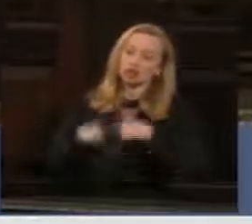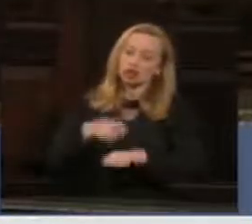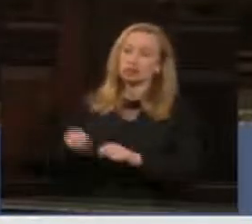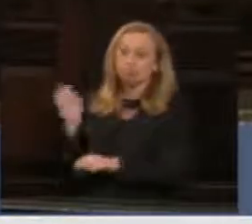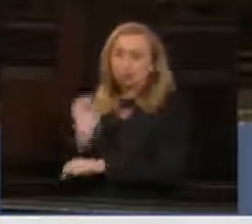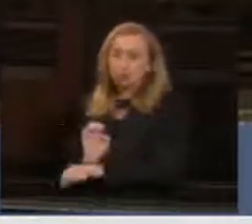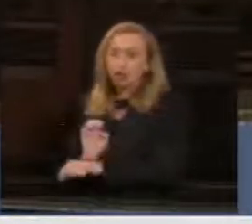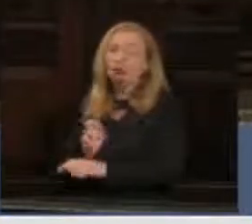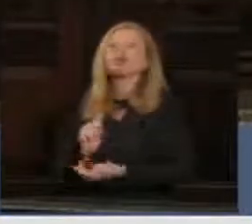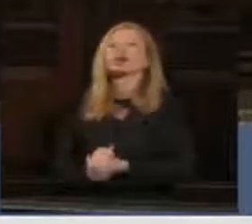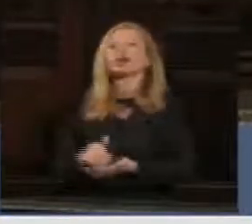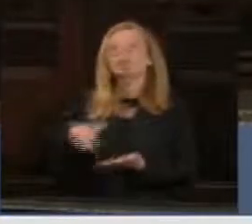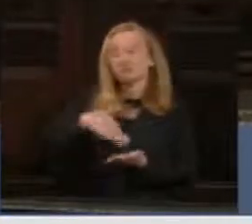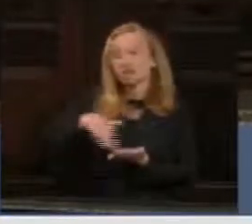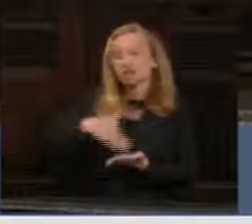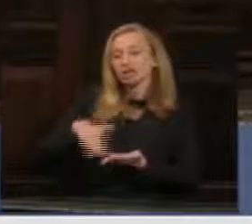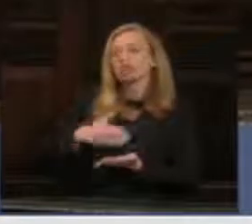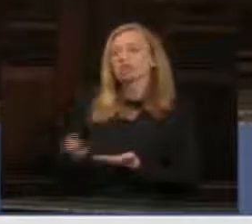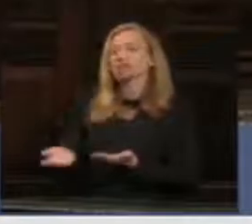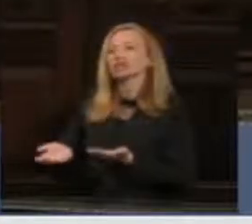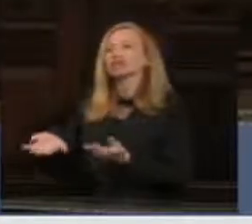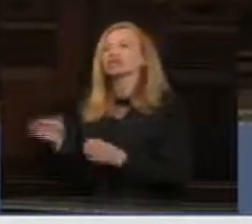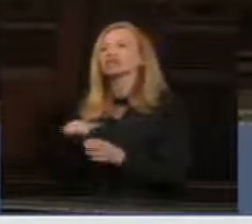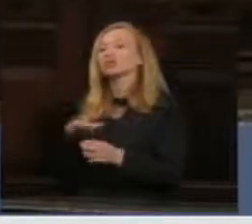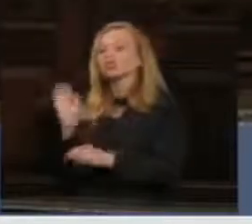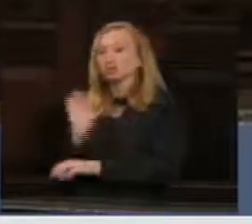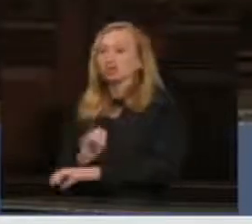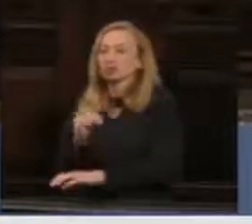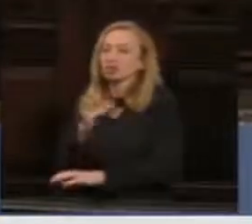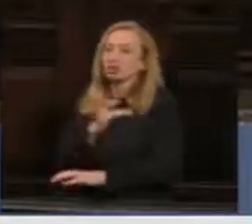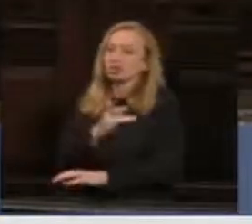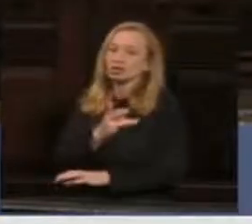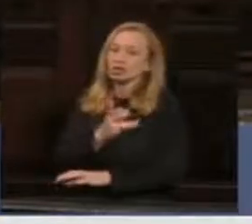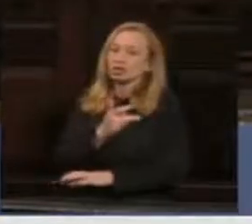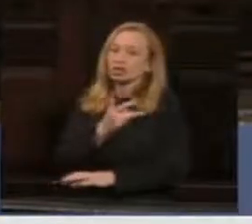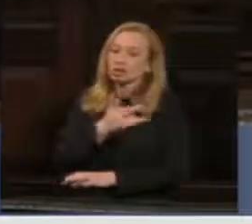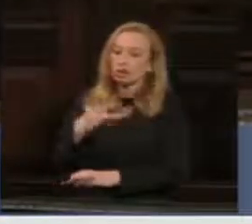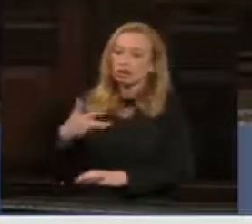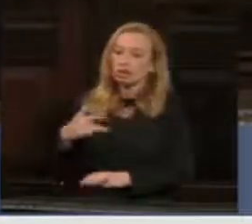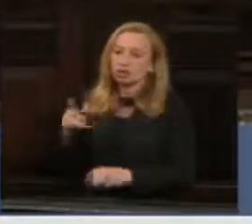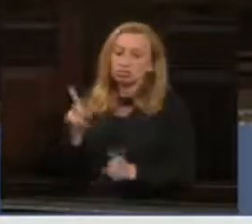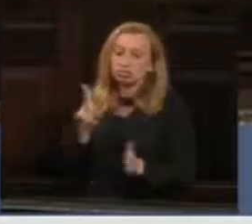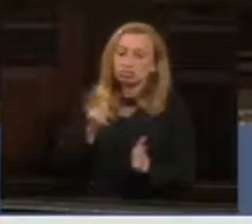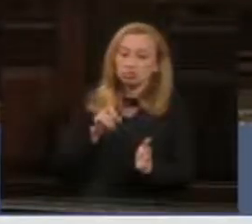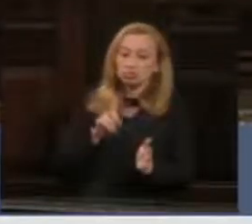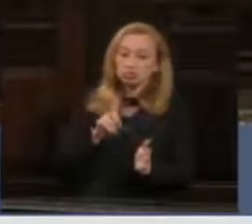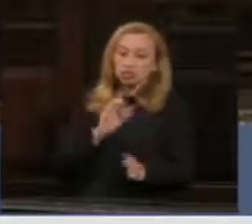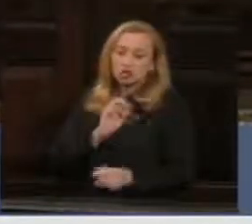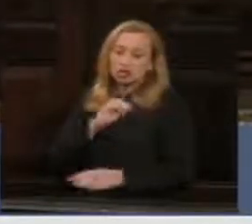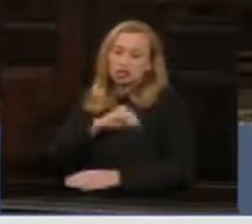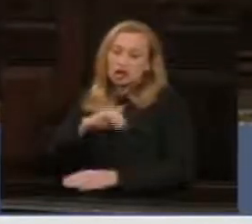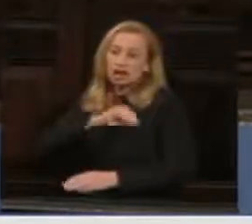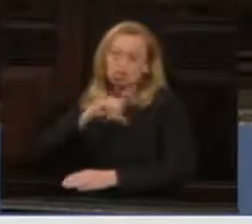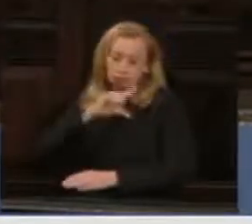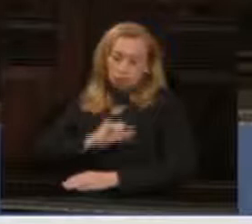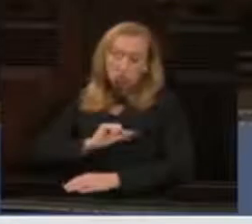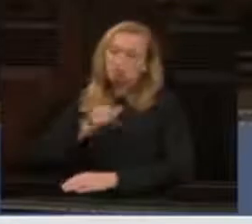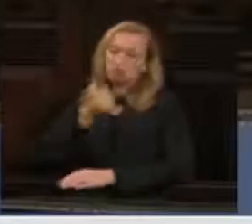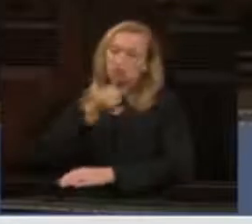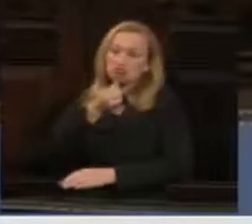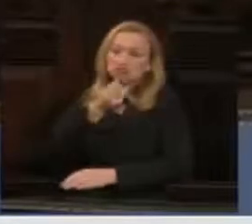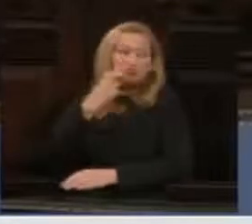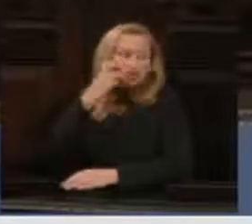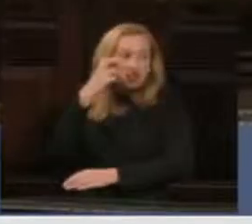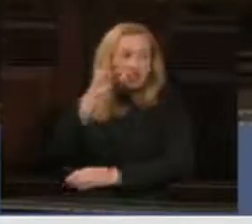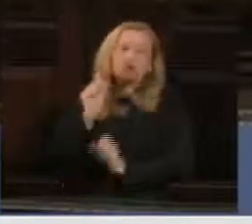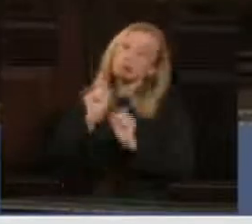estadual. A Secretaria Estadual de Saúde tem os menores salários, é uma vergonha. Pode ser que